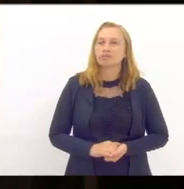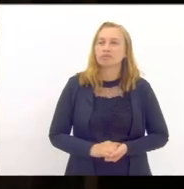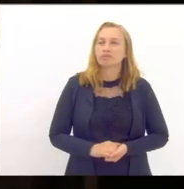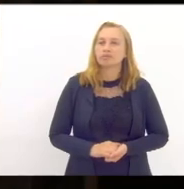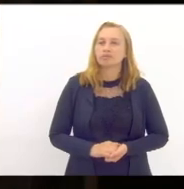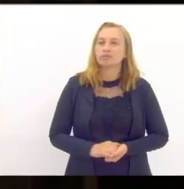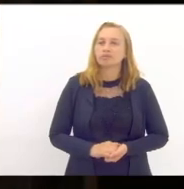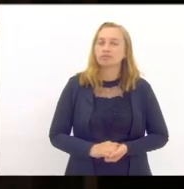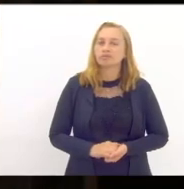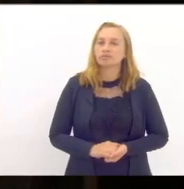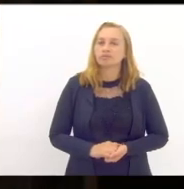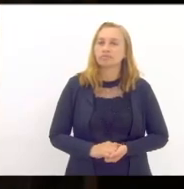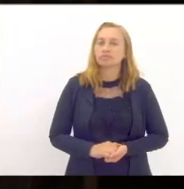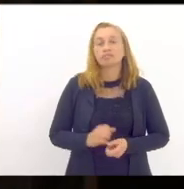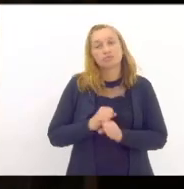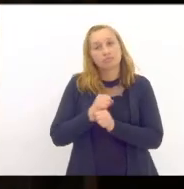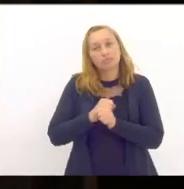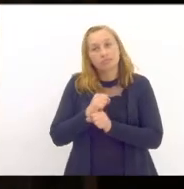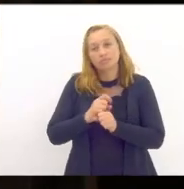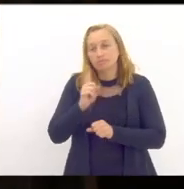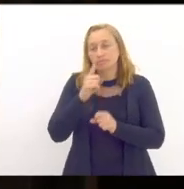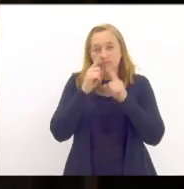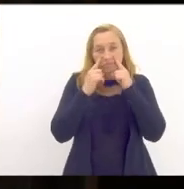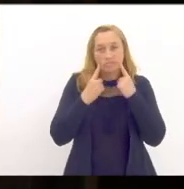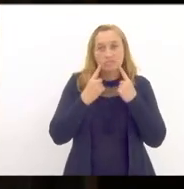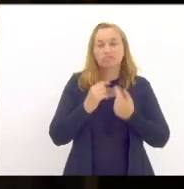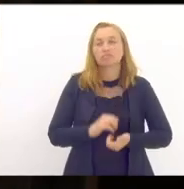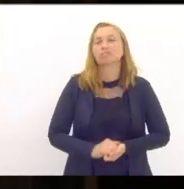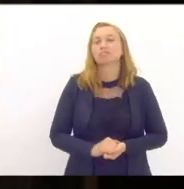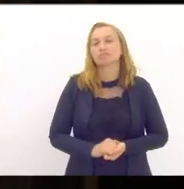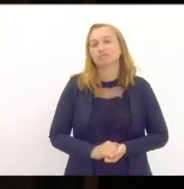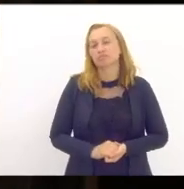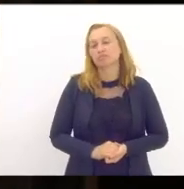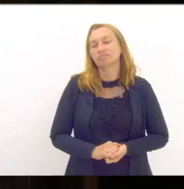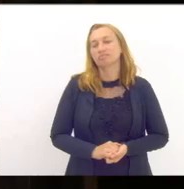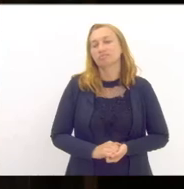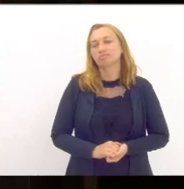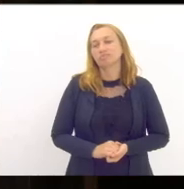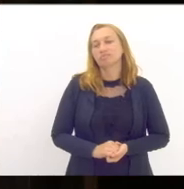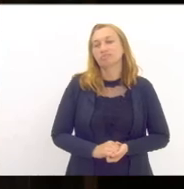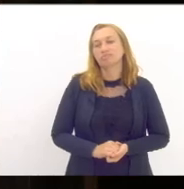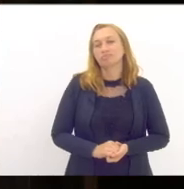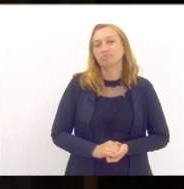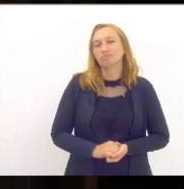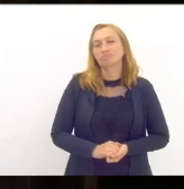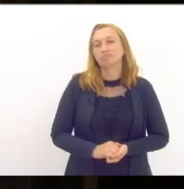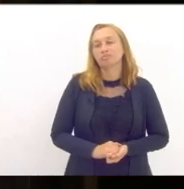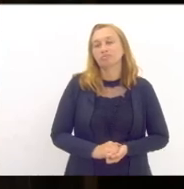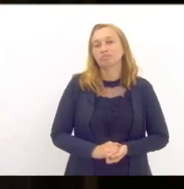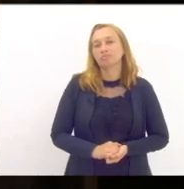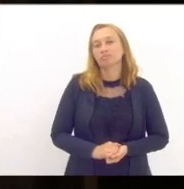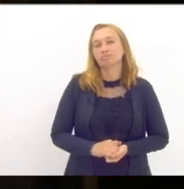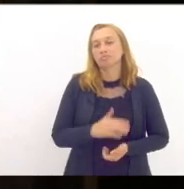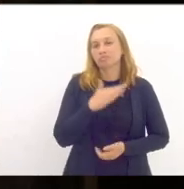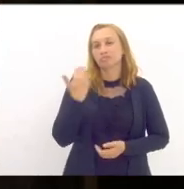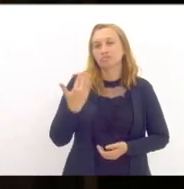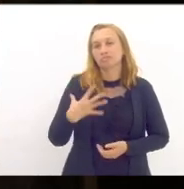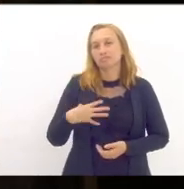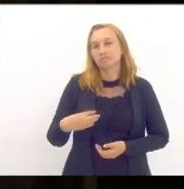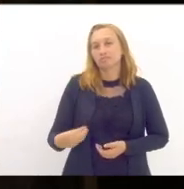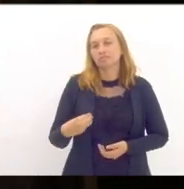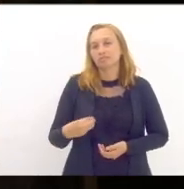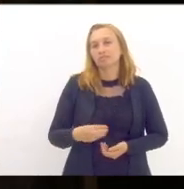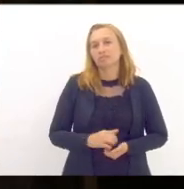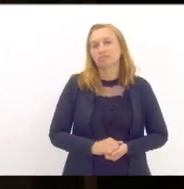Eu, há muito tempo que eu não chorava, hein? Há muito tempo que eu não chorava. Desde a morte do meu filho,